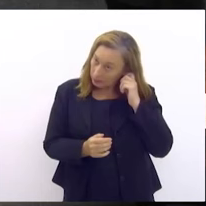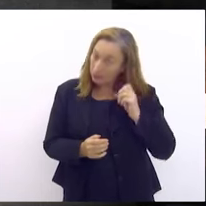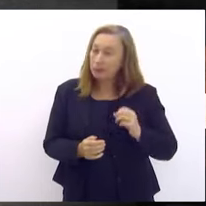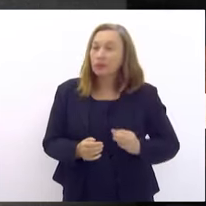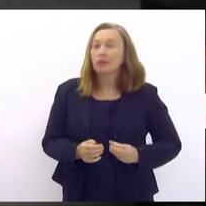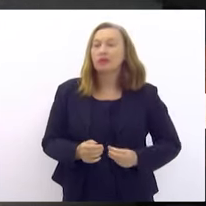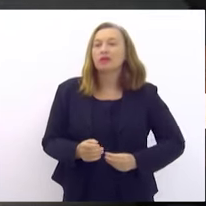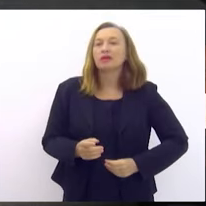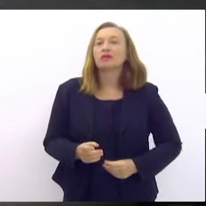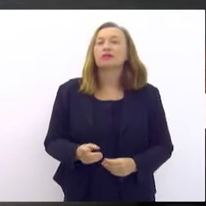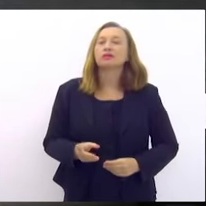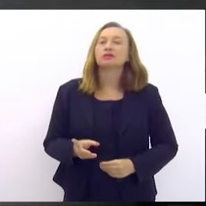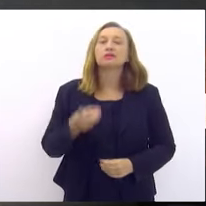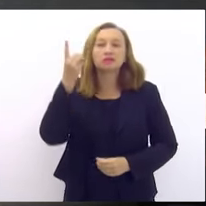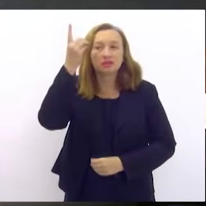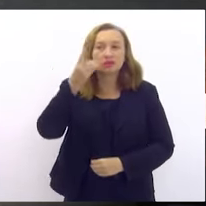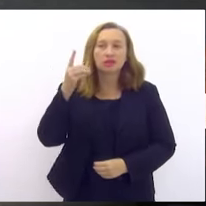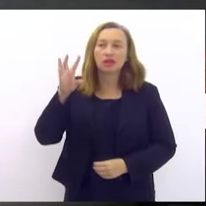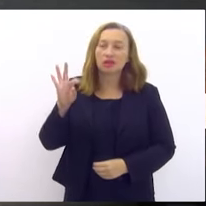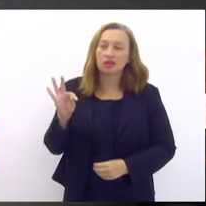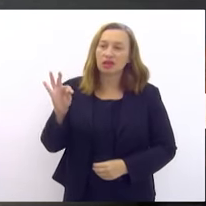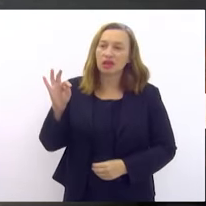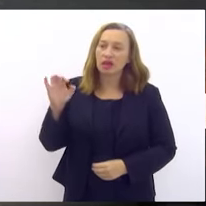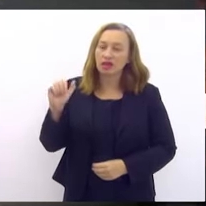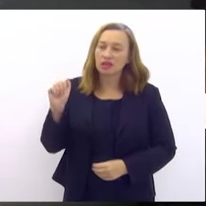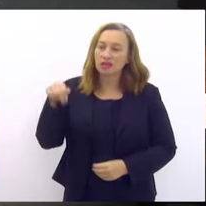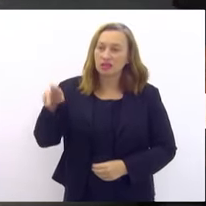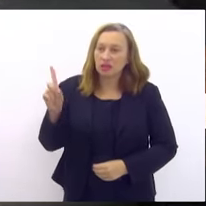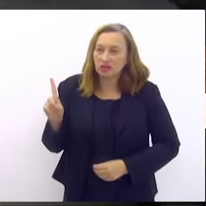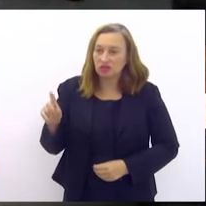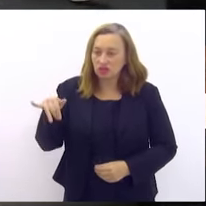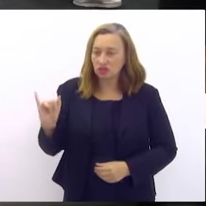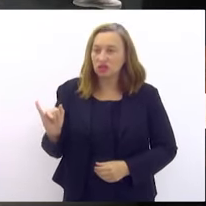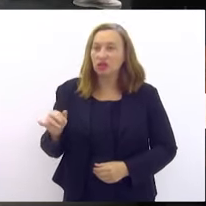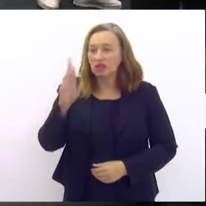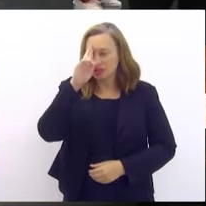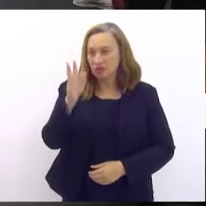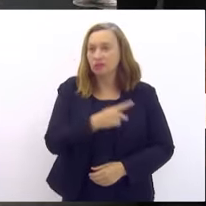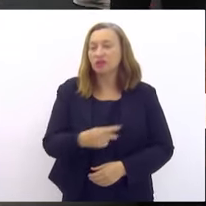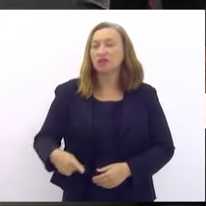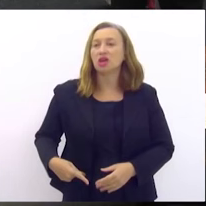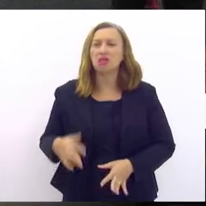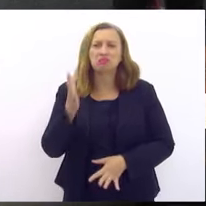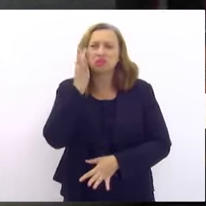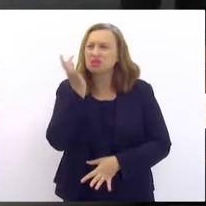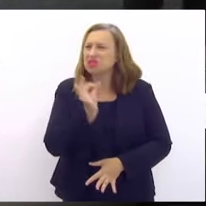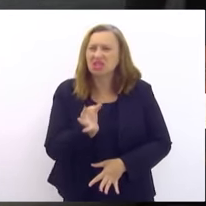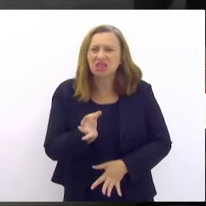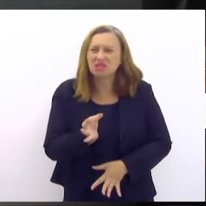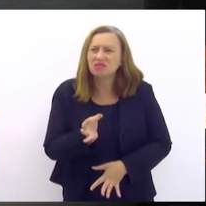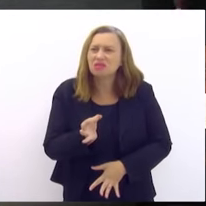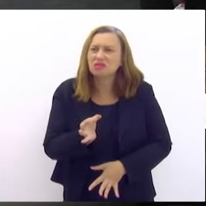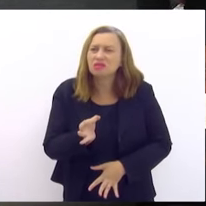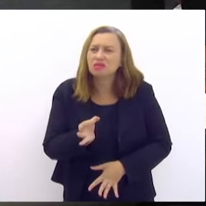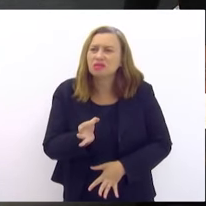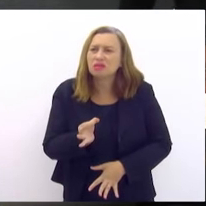cultura comissão de Cultura Deputado tand senhora Presidente Oi eu não tô entendendo